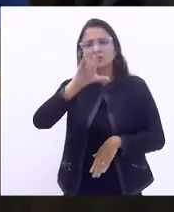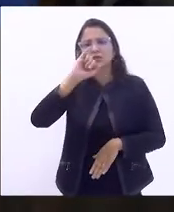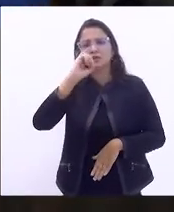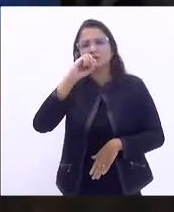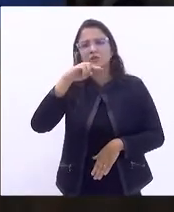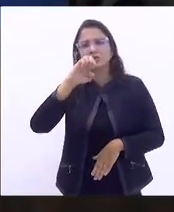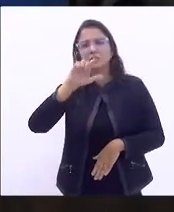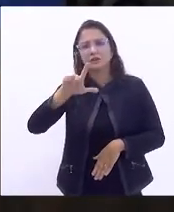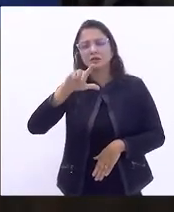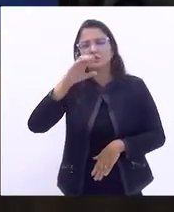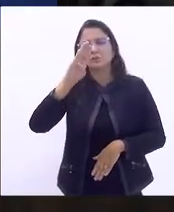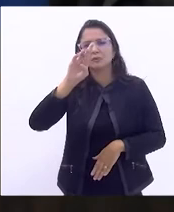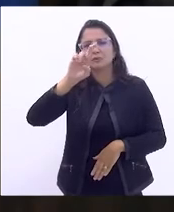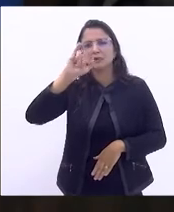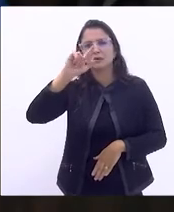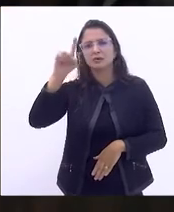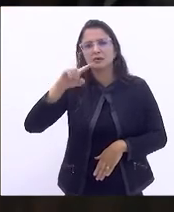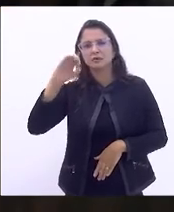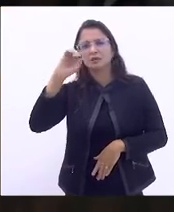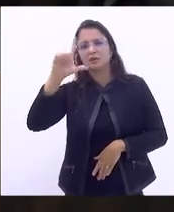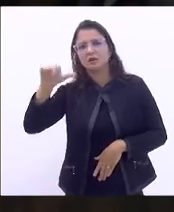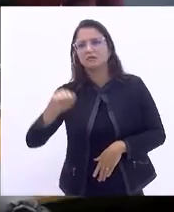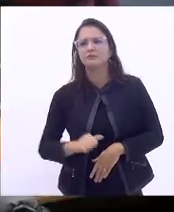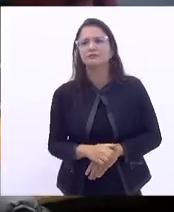PCCS, já me deu um susto aqui.